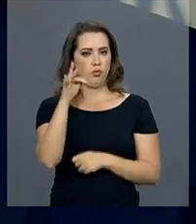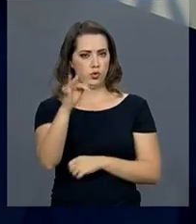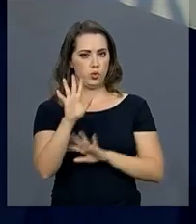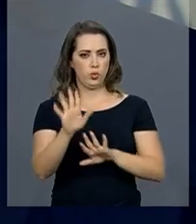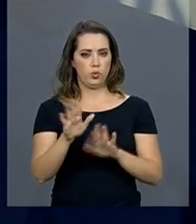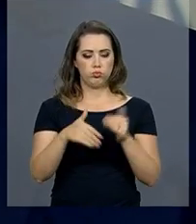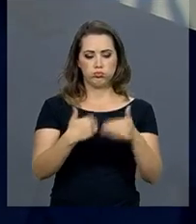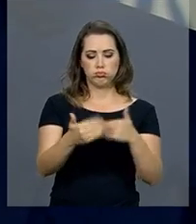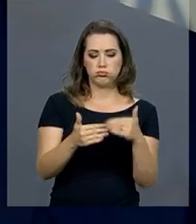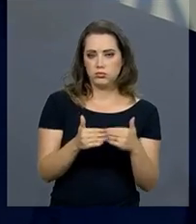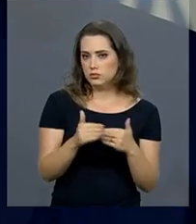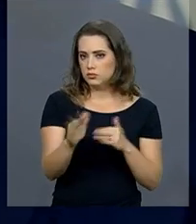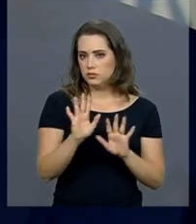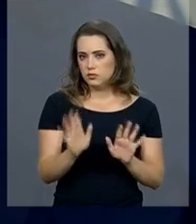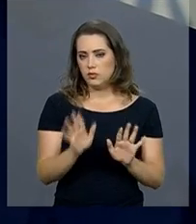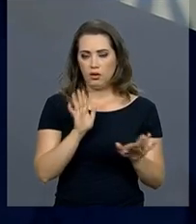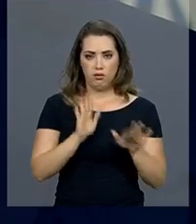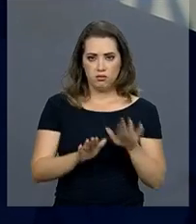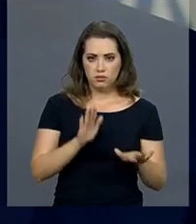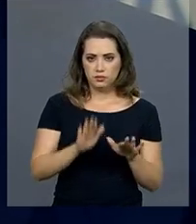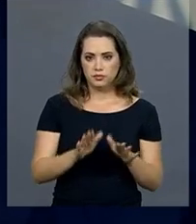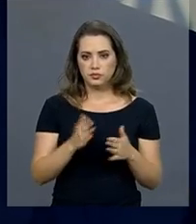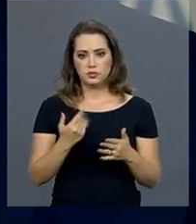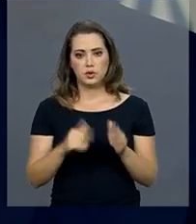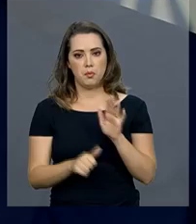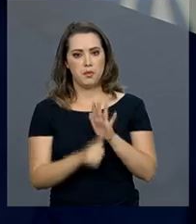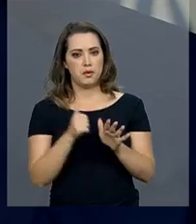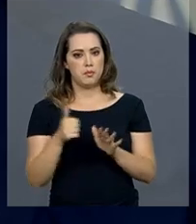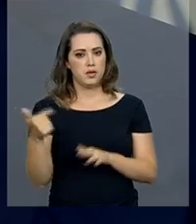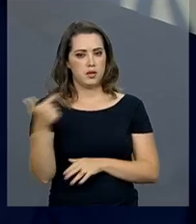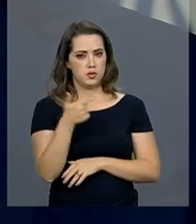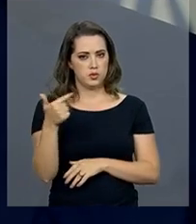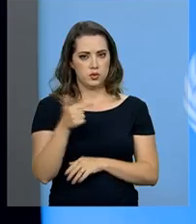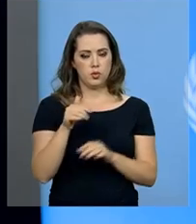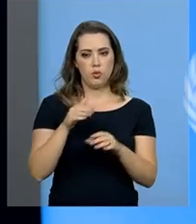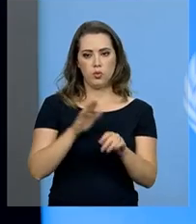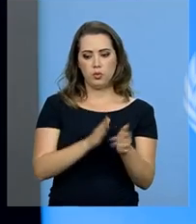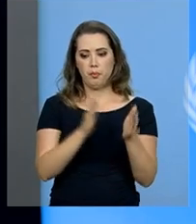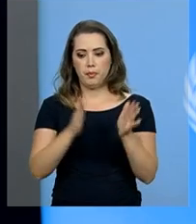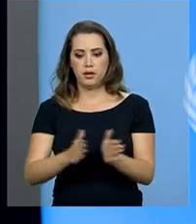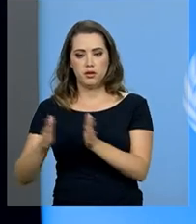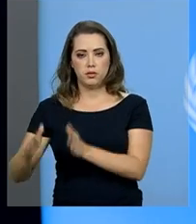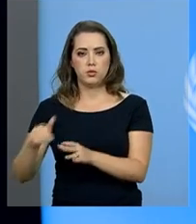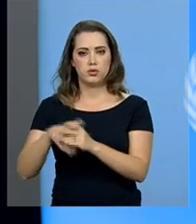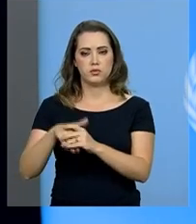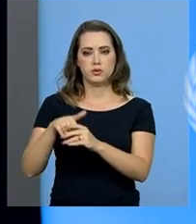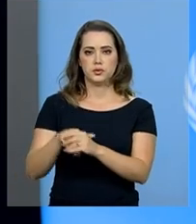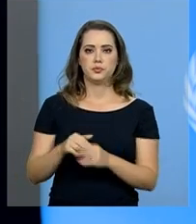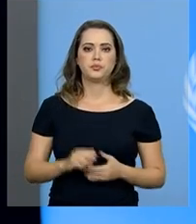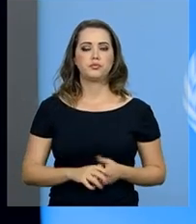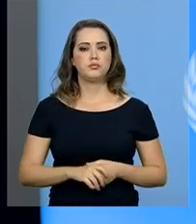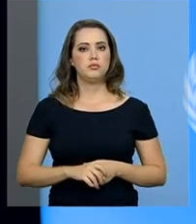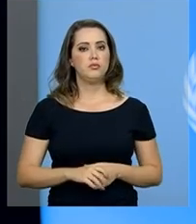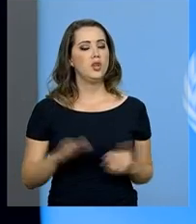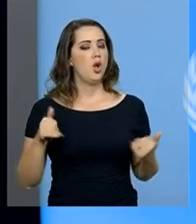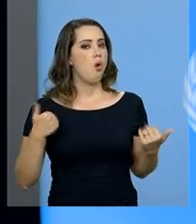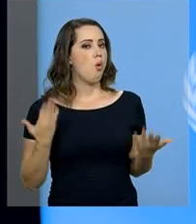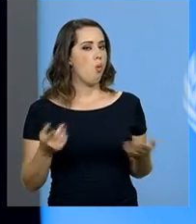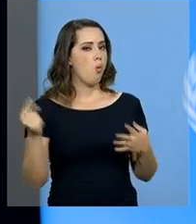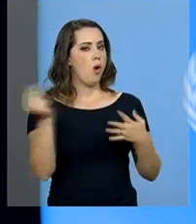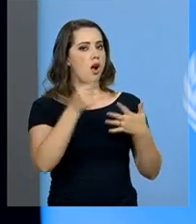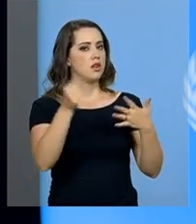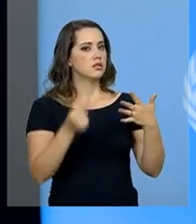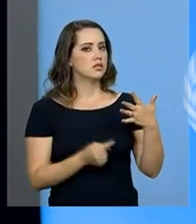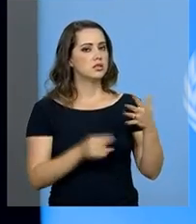ao longo do tempo e talvez entre o primeiro e segundo turnos de votação o presidente gostaria de saber quais são os planos do governo para auxiliar então nesse momento